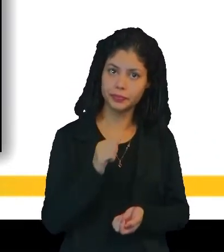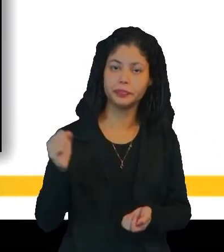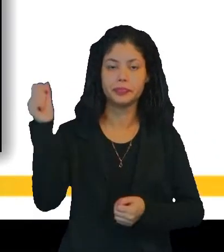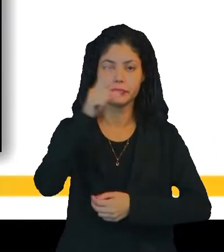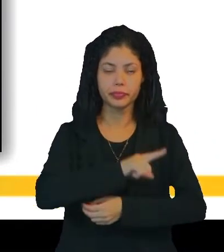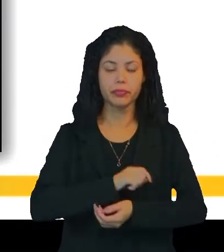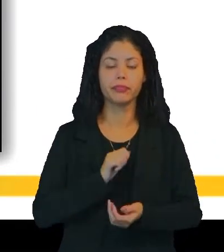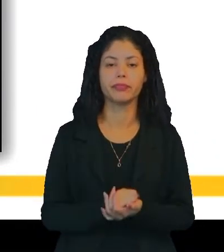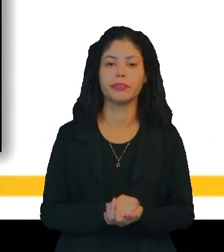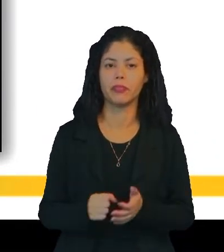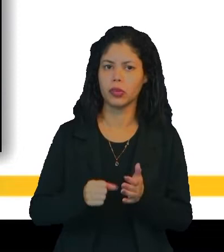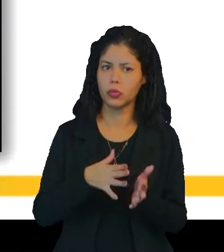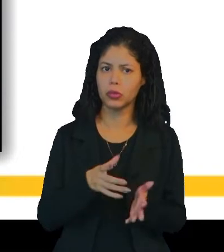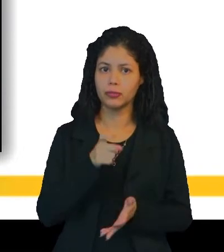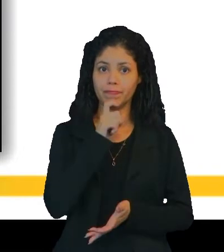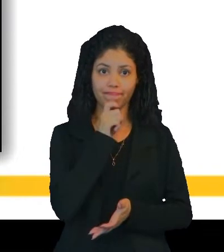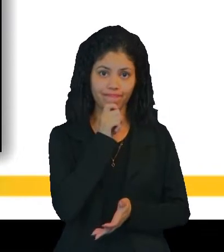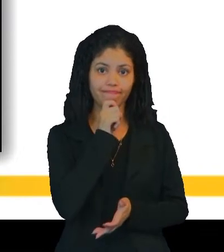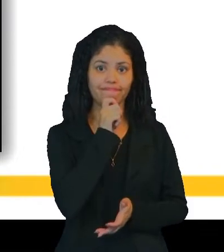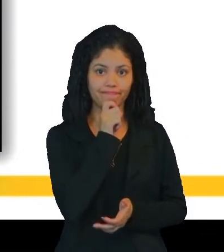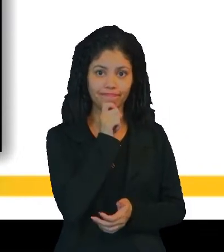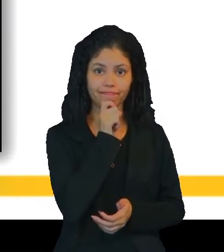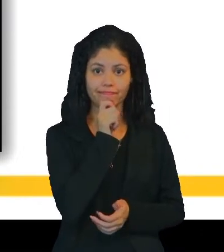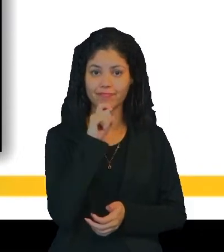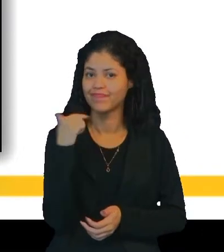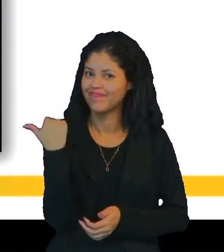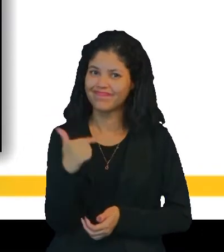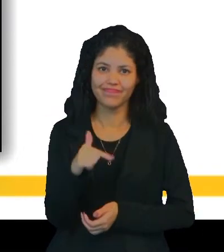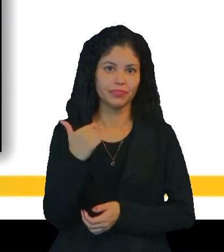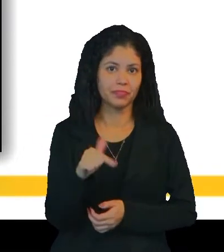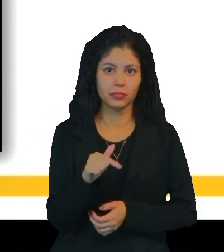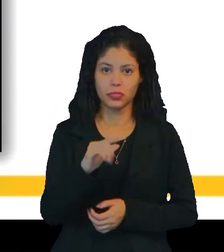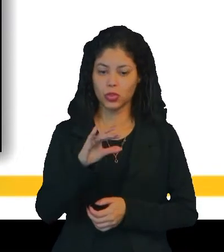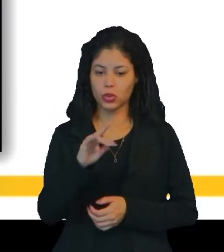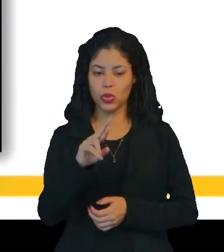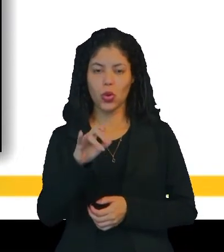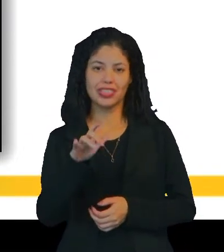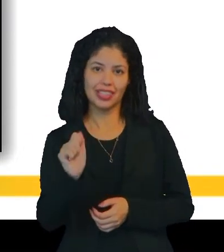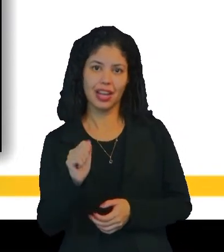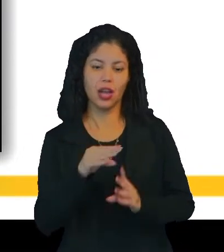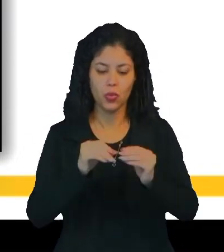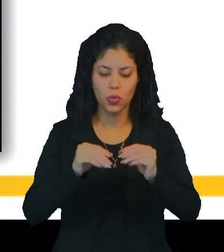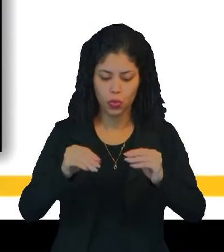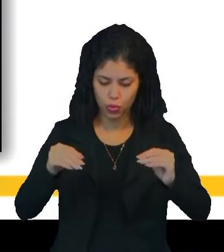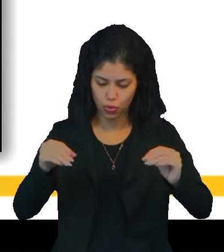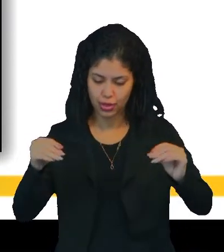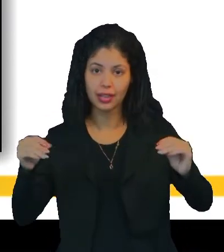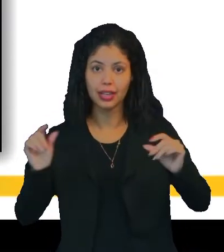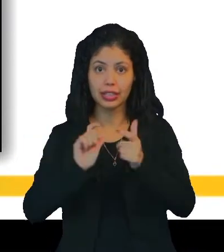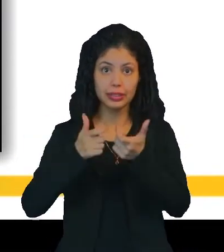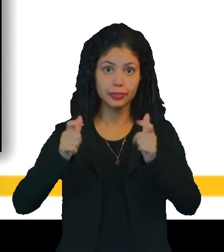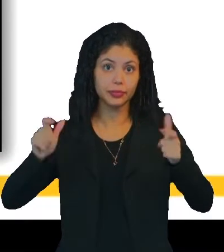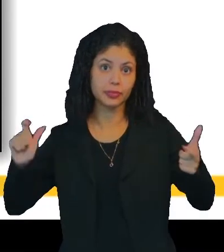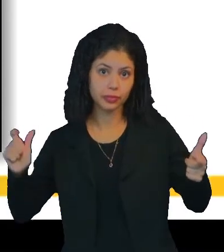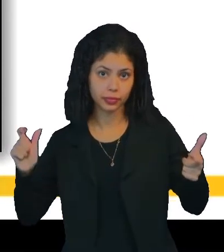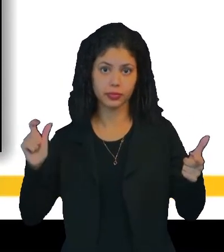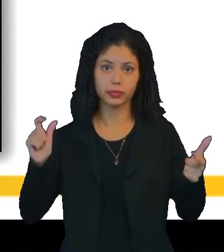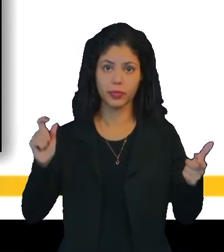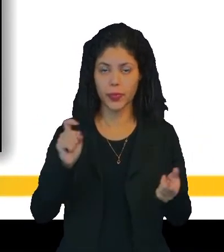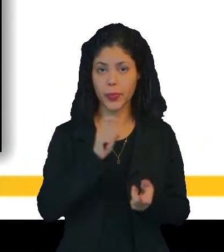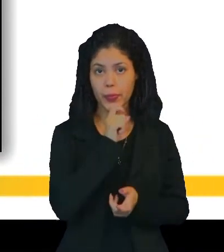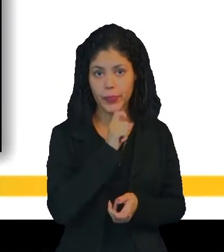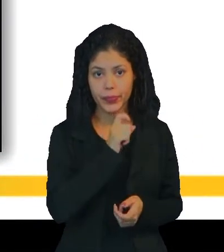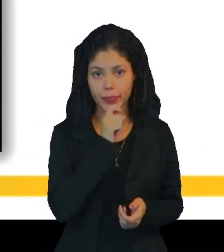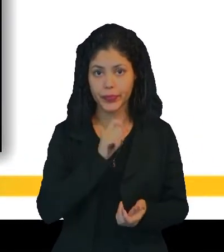Solar. Ele é muito congelado, né? Na verdade, ele não tem crosta terrestre. A espessura ela é muito grande, né? Principalmente de